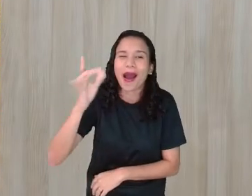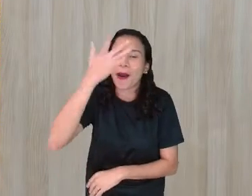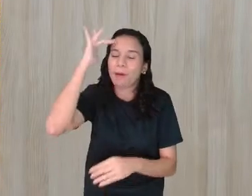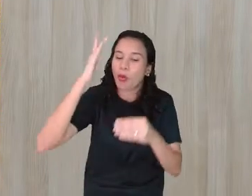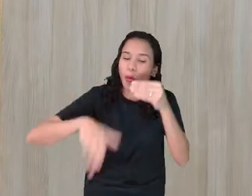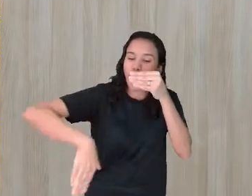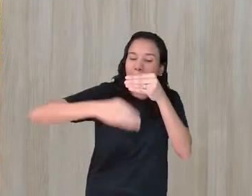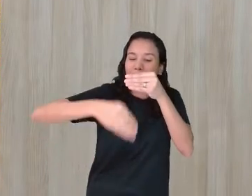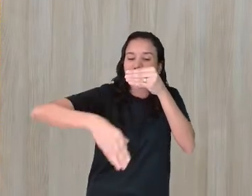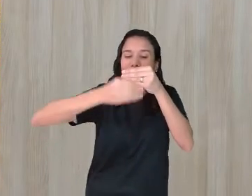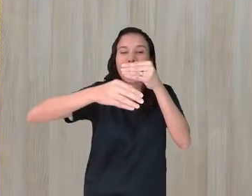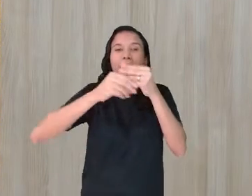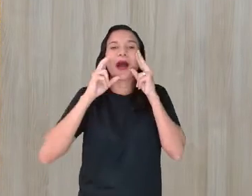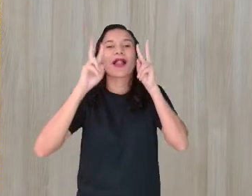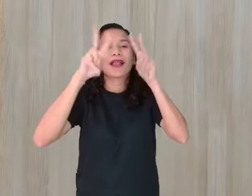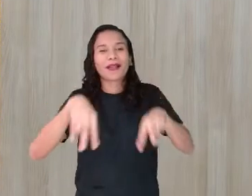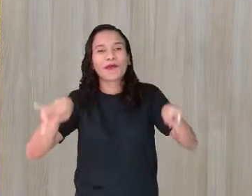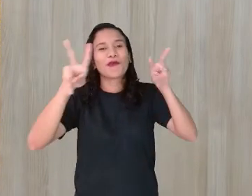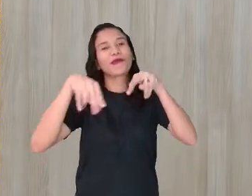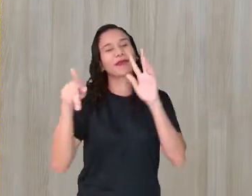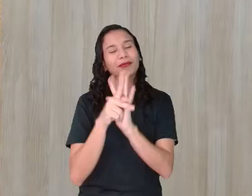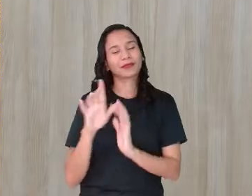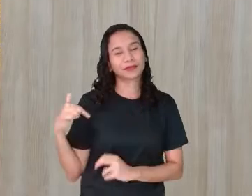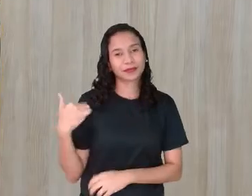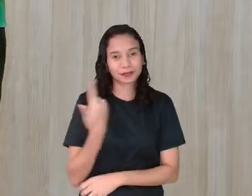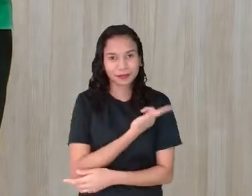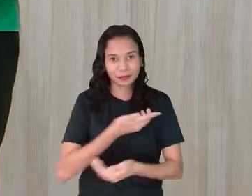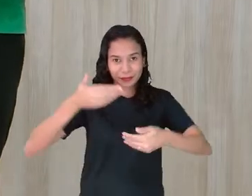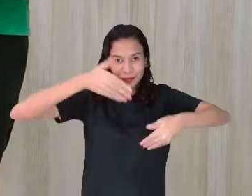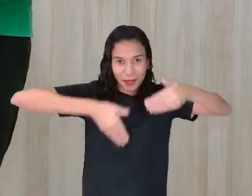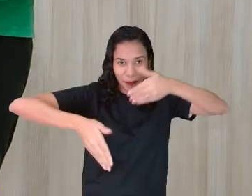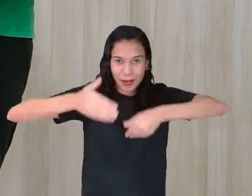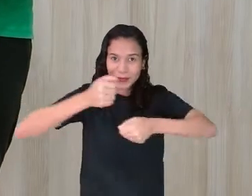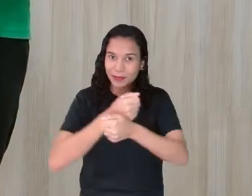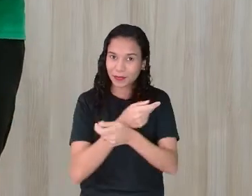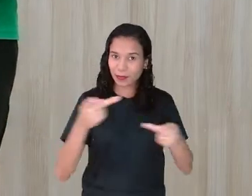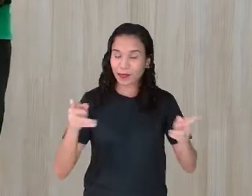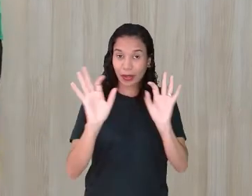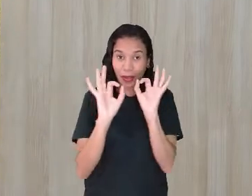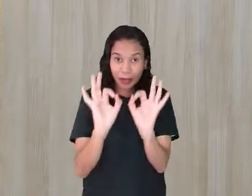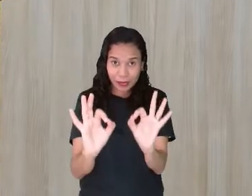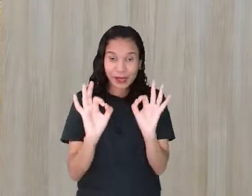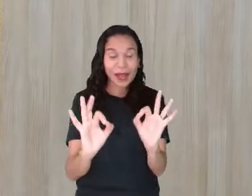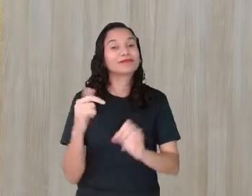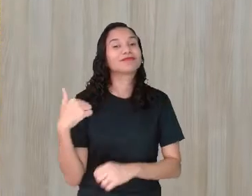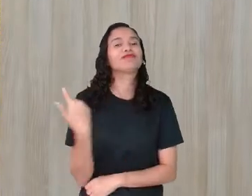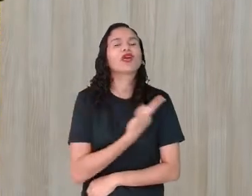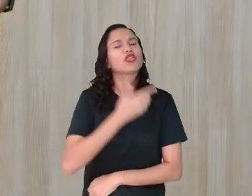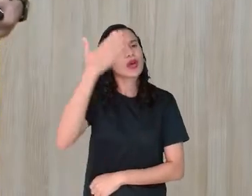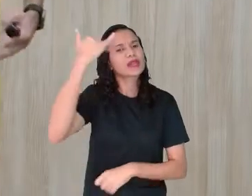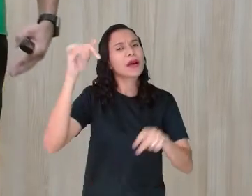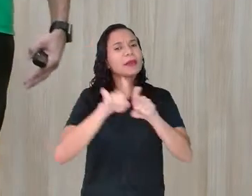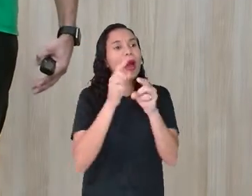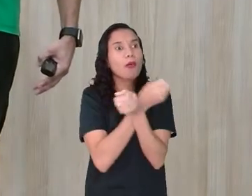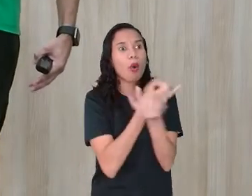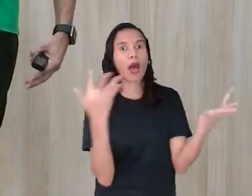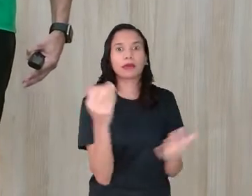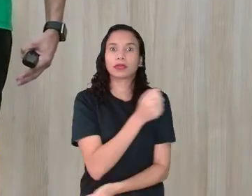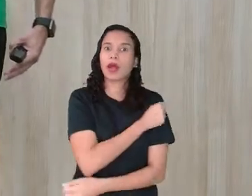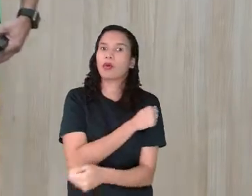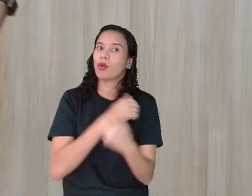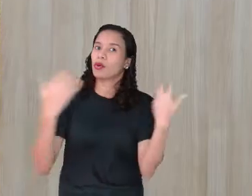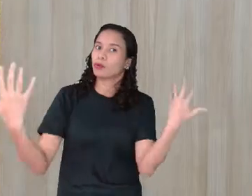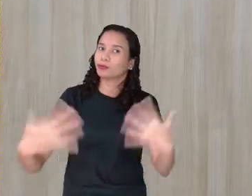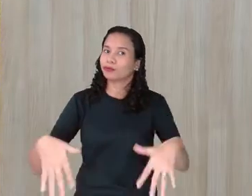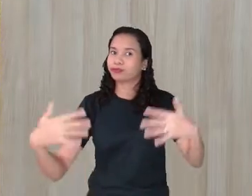gente escuta, que a gente vê aqui a participação de vocês, certo? A gente sabe que a quantidade de alunos que temos aí na